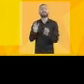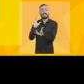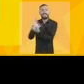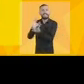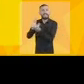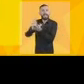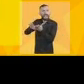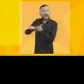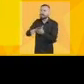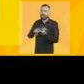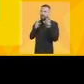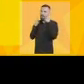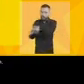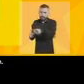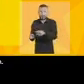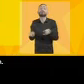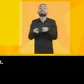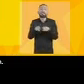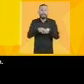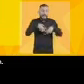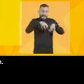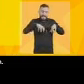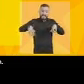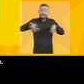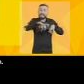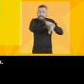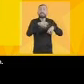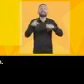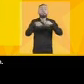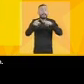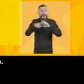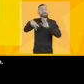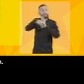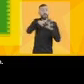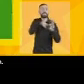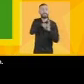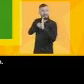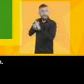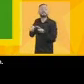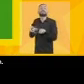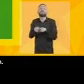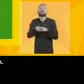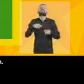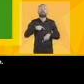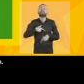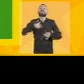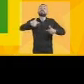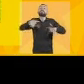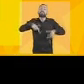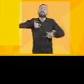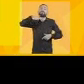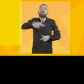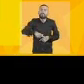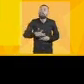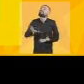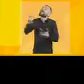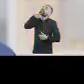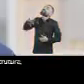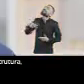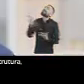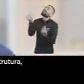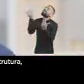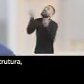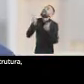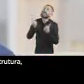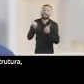combate implacável Ao crime organizado Clínicas de especialidades médicas E exames E meu emprego de novo Fala aí meu professor